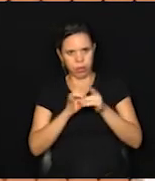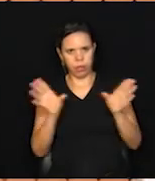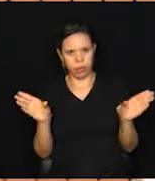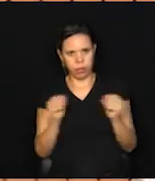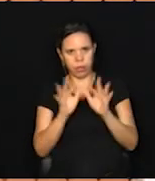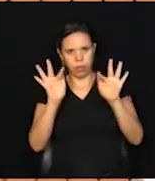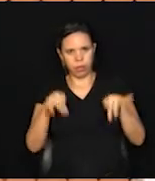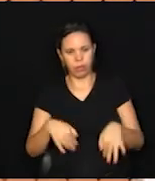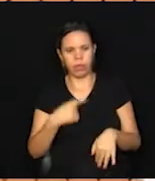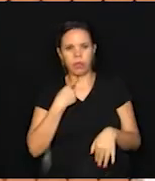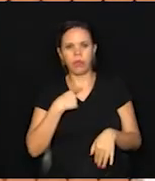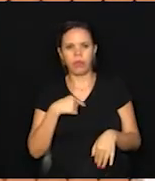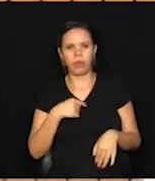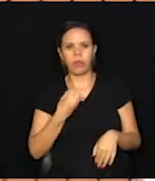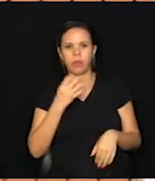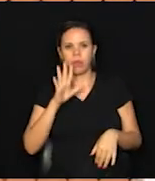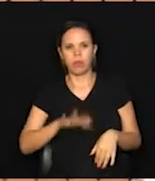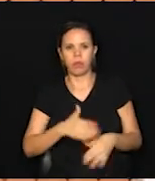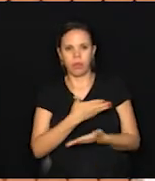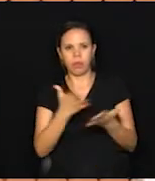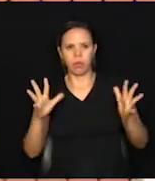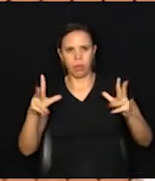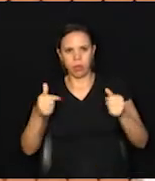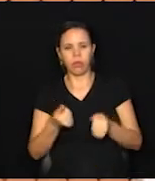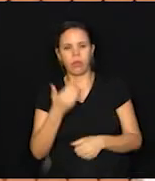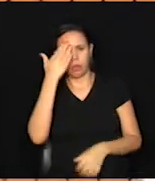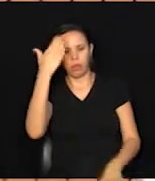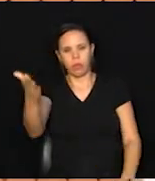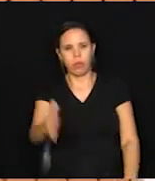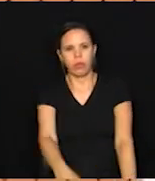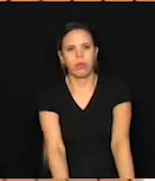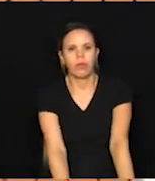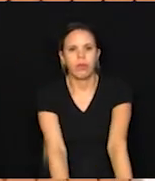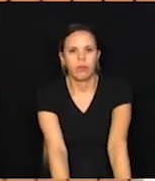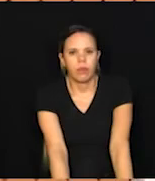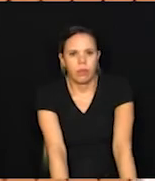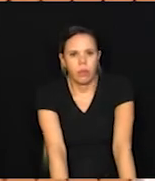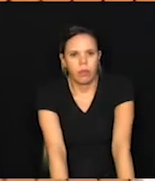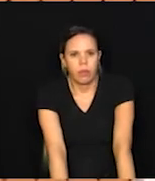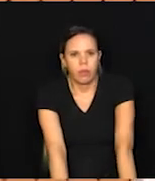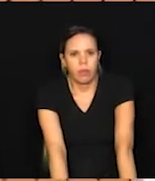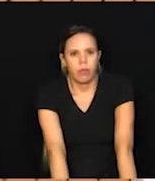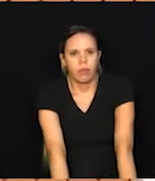encerrada, desejando aí uma boa tarde a todos. Muito obrigado.